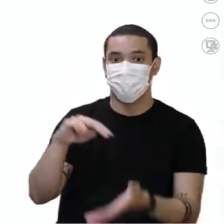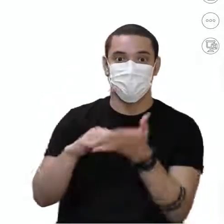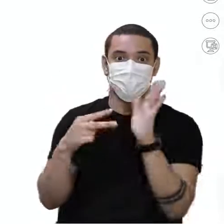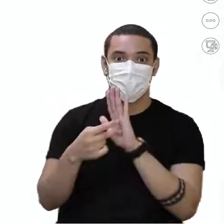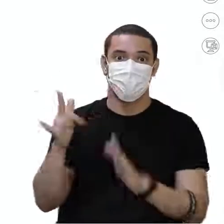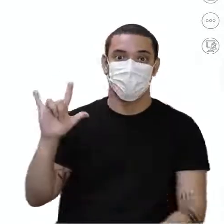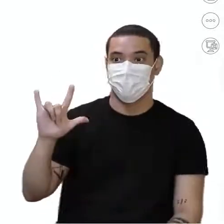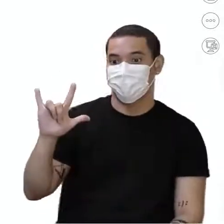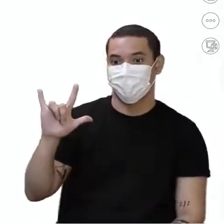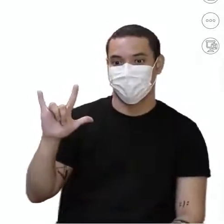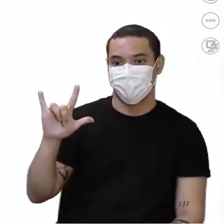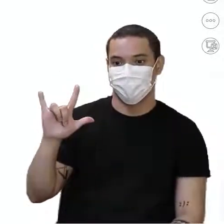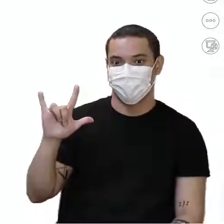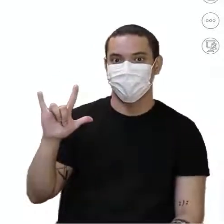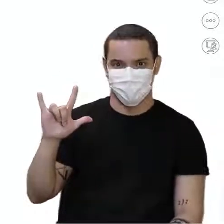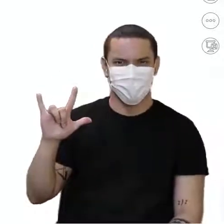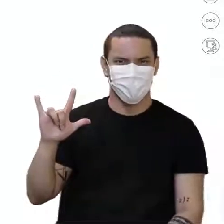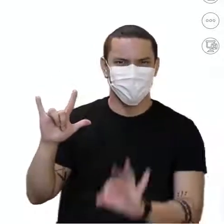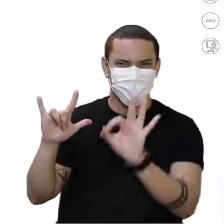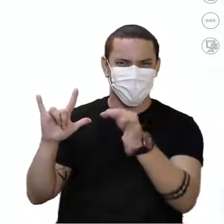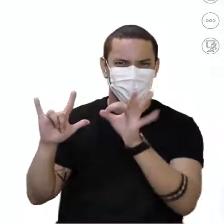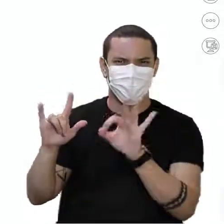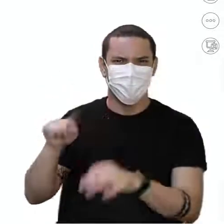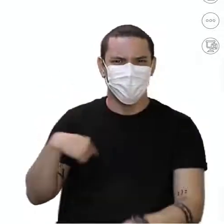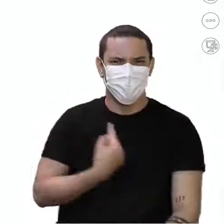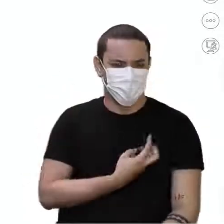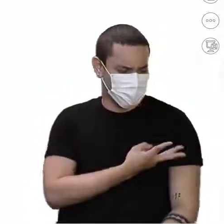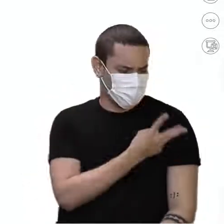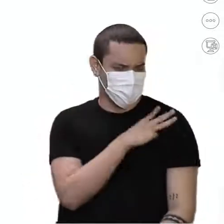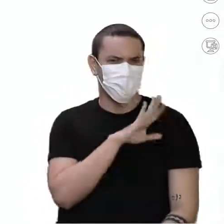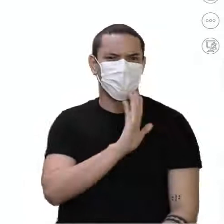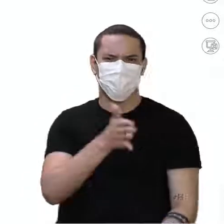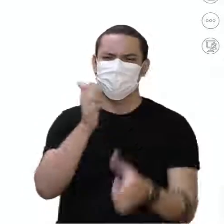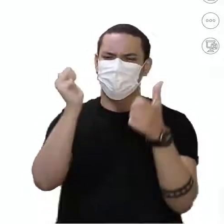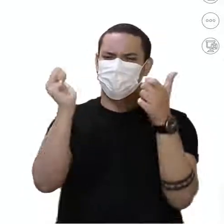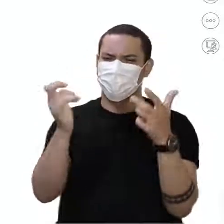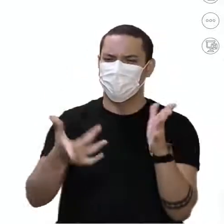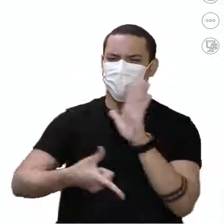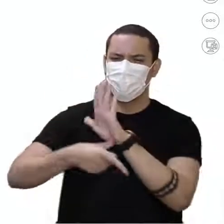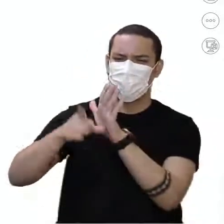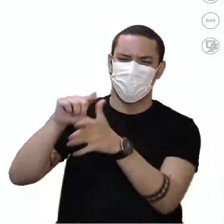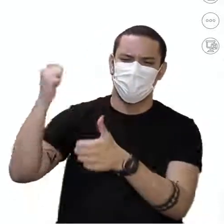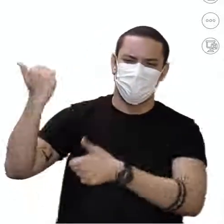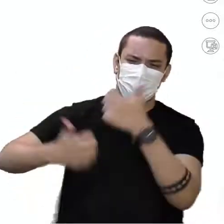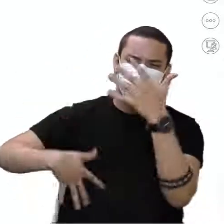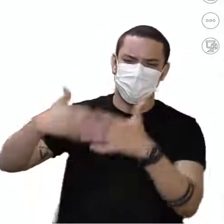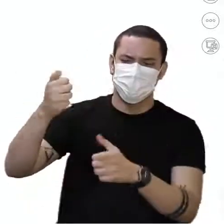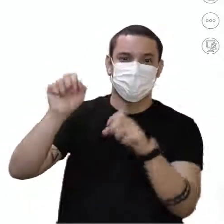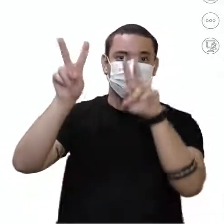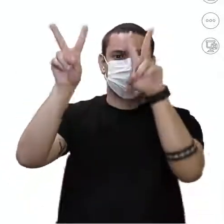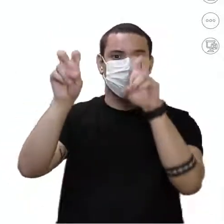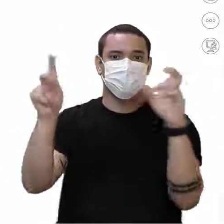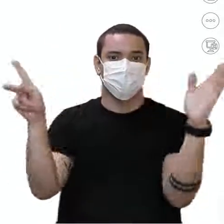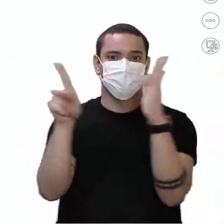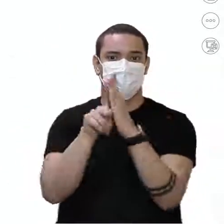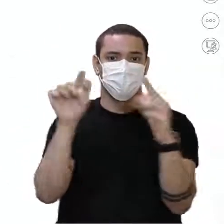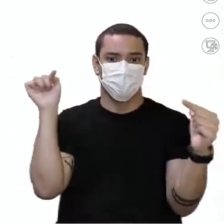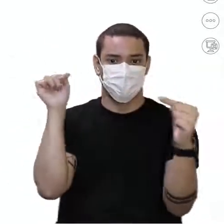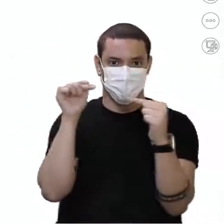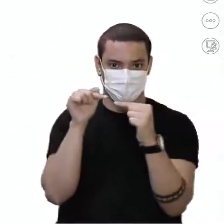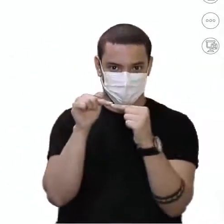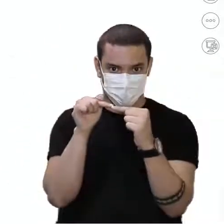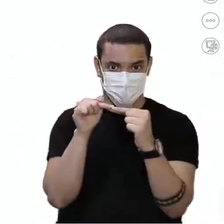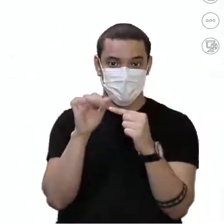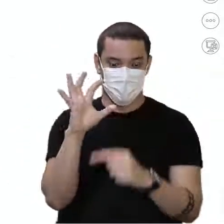nossa aula lá do início, lá no 3º ano, quando a gente teve uma aula do tema que envolvia o tema